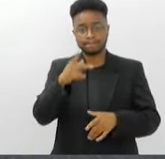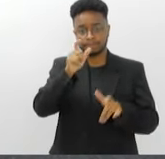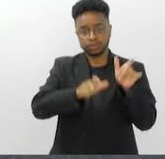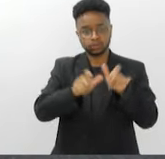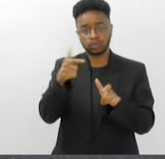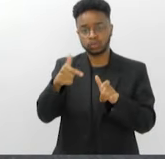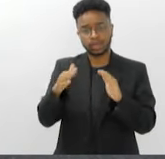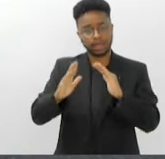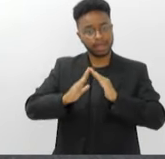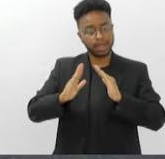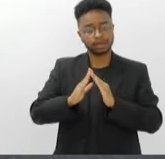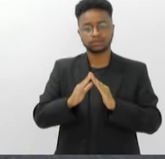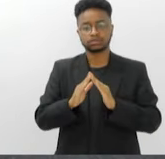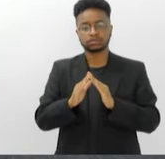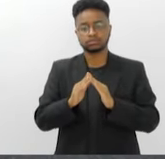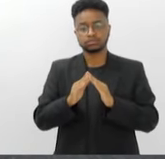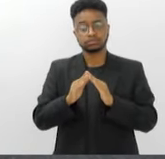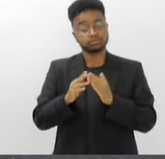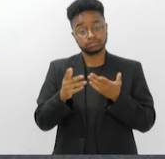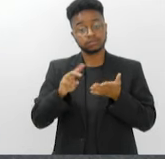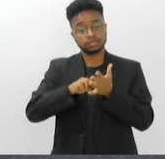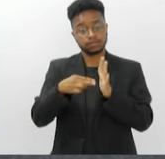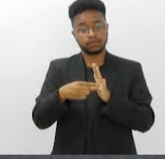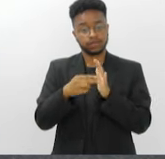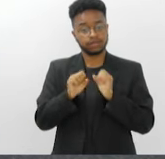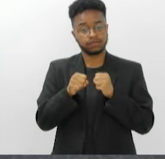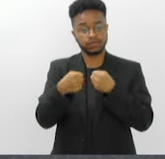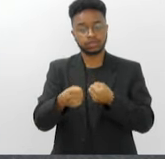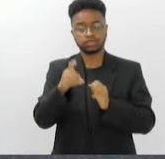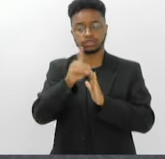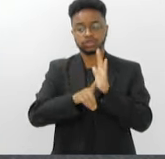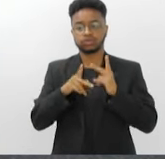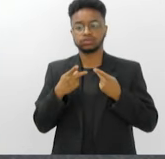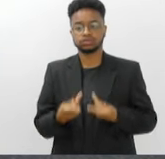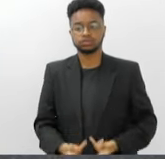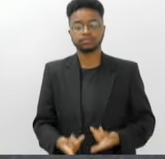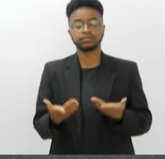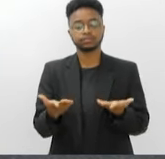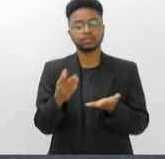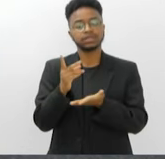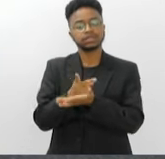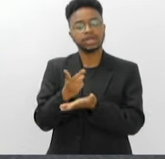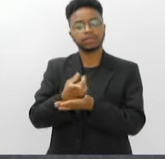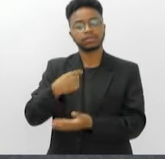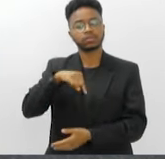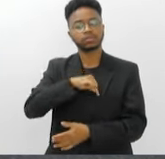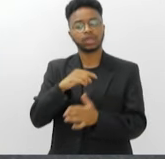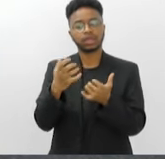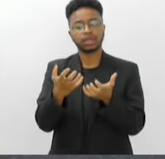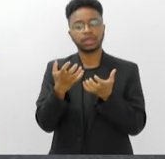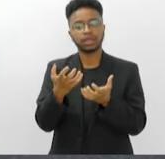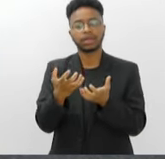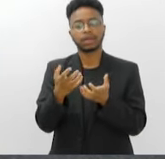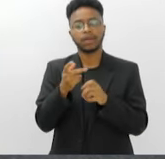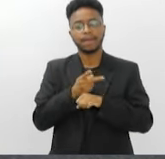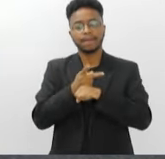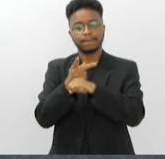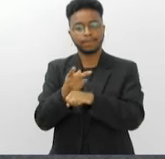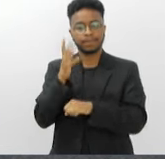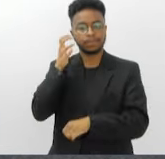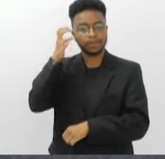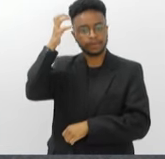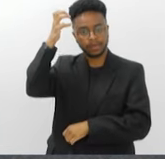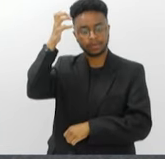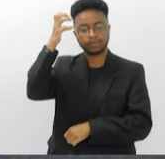têm um teto para dormir. Tudo isso é defesa de direitos humanos. Então, cada vez mais, a gente quer que esse prêmio Marielle Franco,